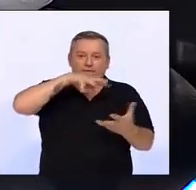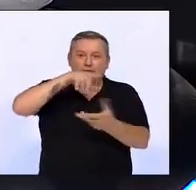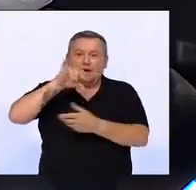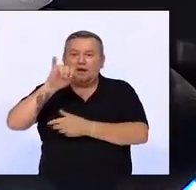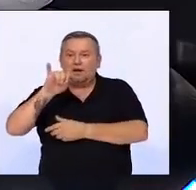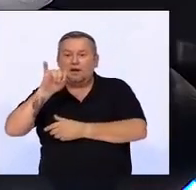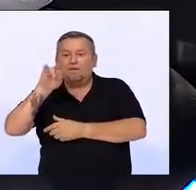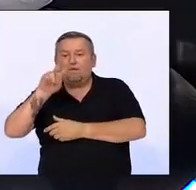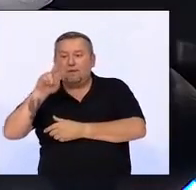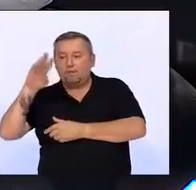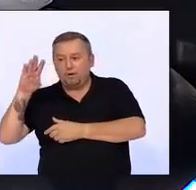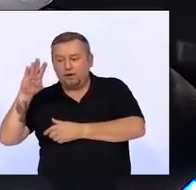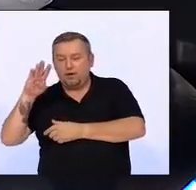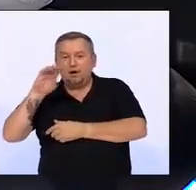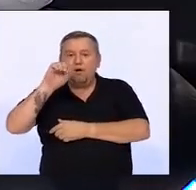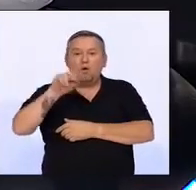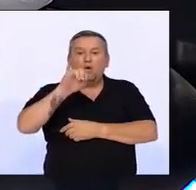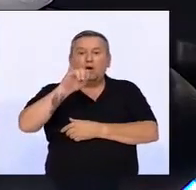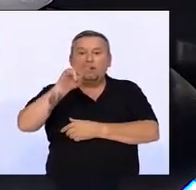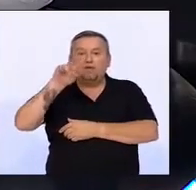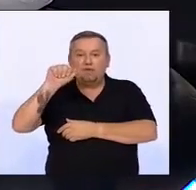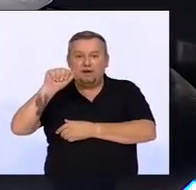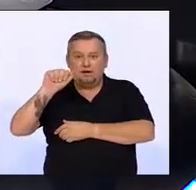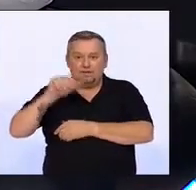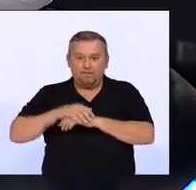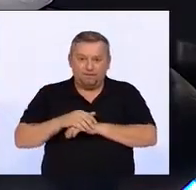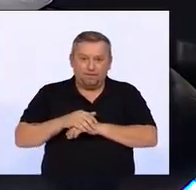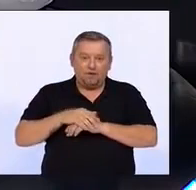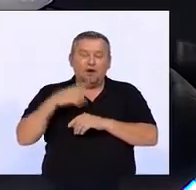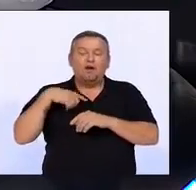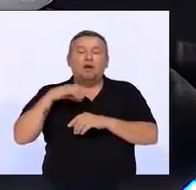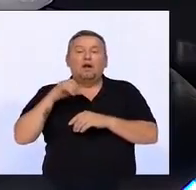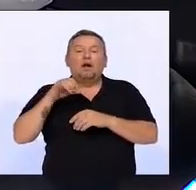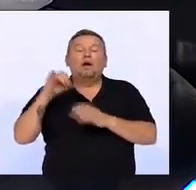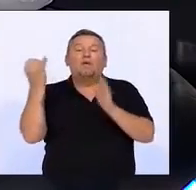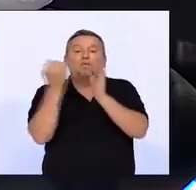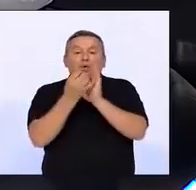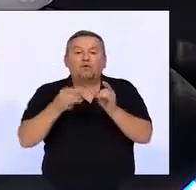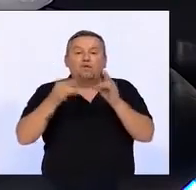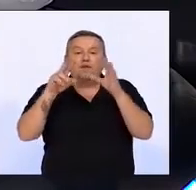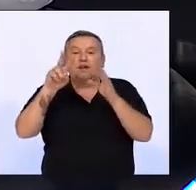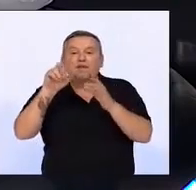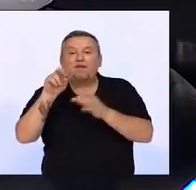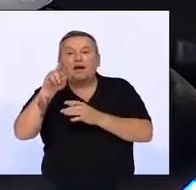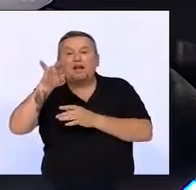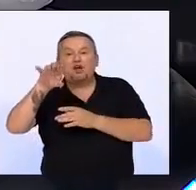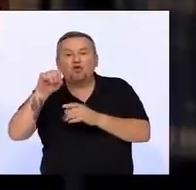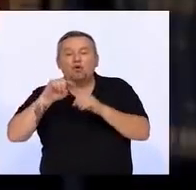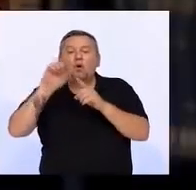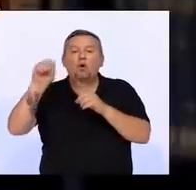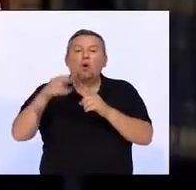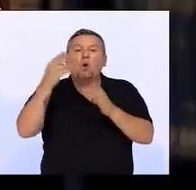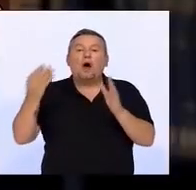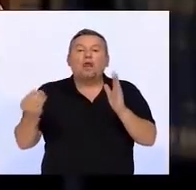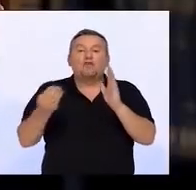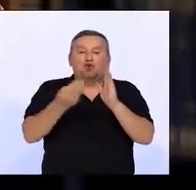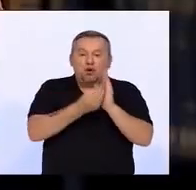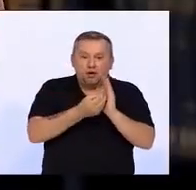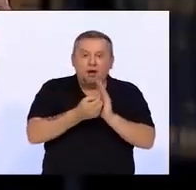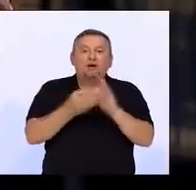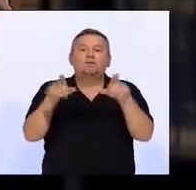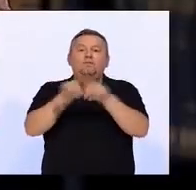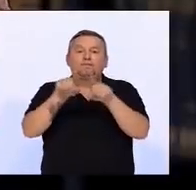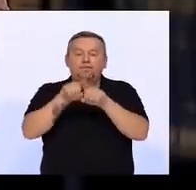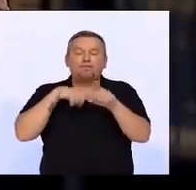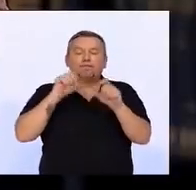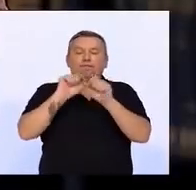ou um IVA, o Imposto de Vendas a Varejo ou o Imposto de Valor Adicionado, um tributo sobre o consumo. O que se procura? Vai ter que se